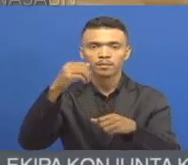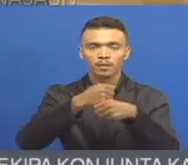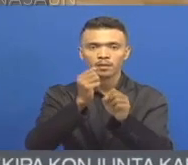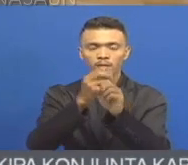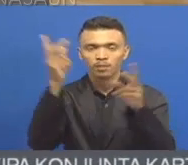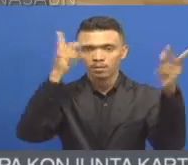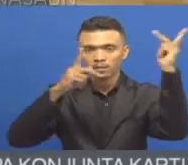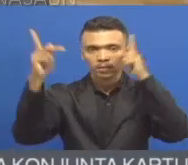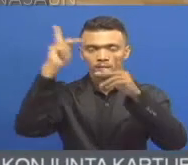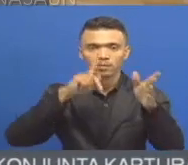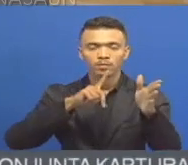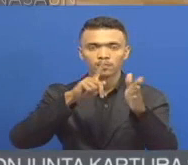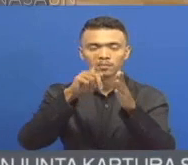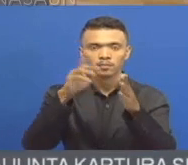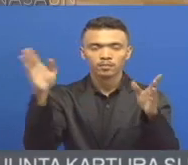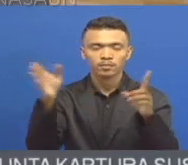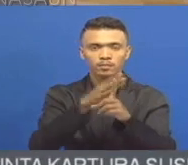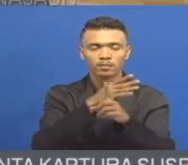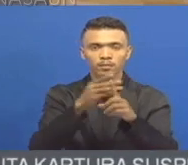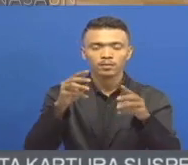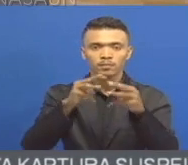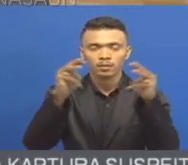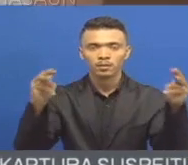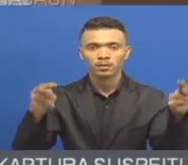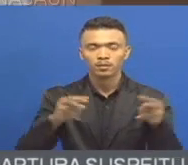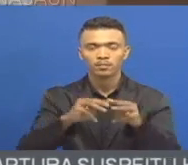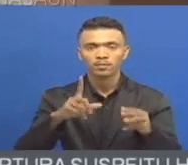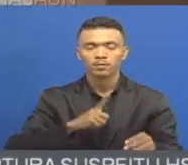caso homicídio agravado em município Lauden.